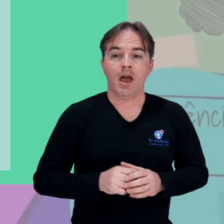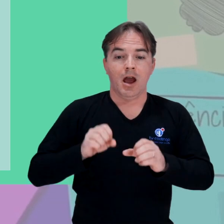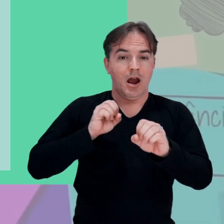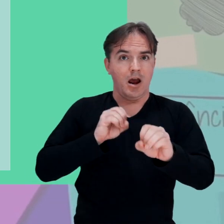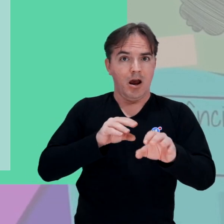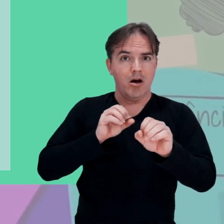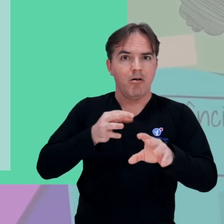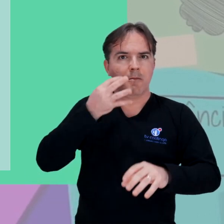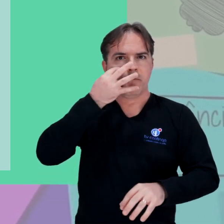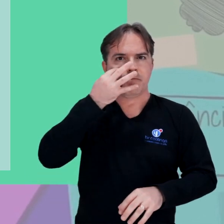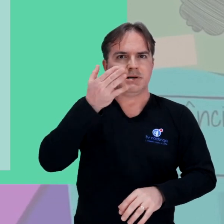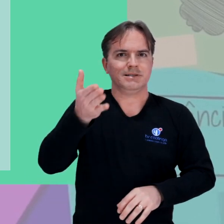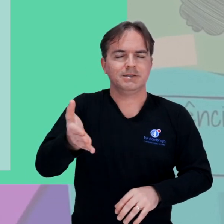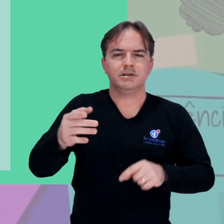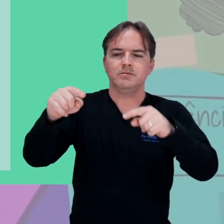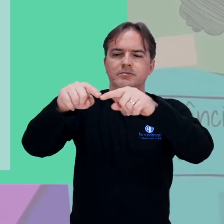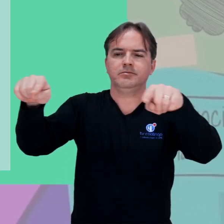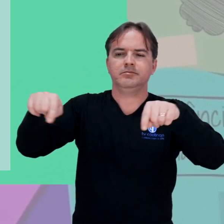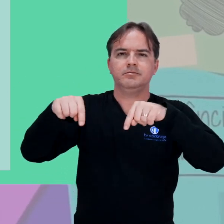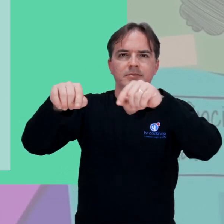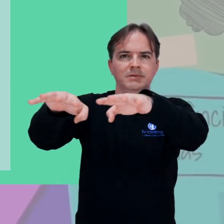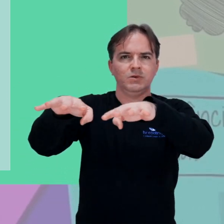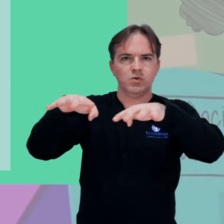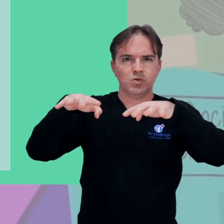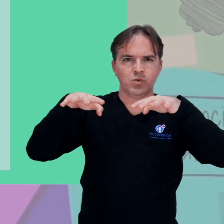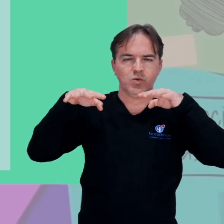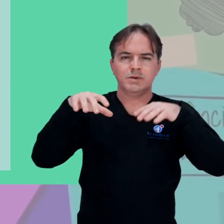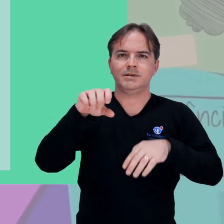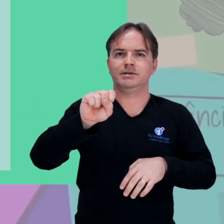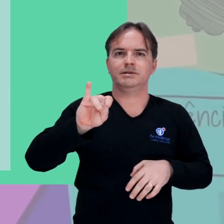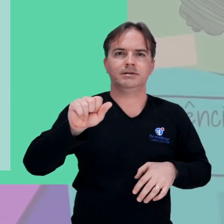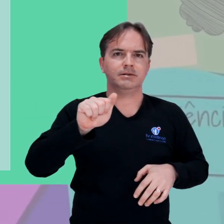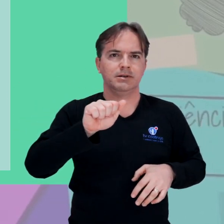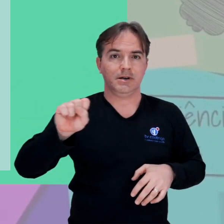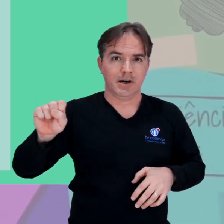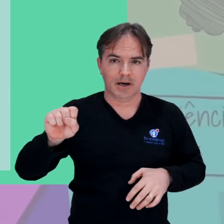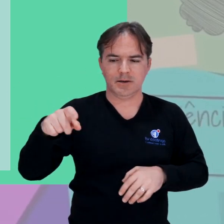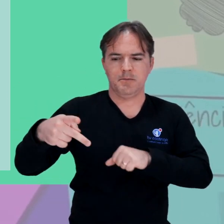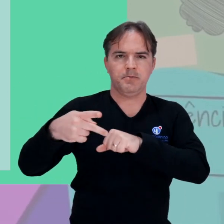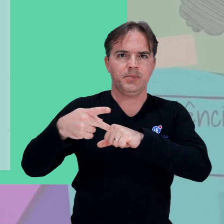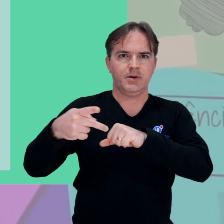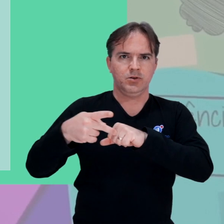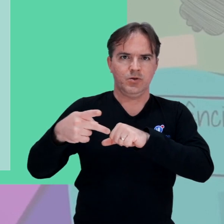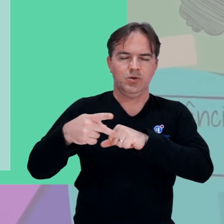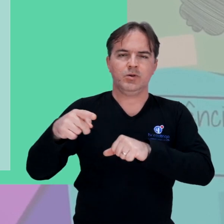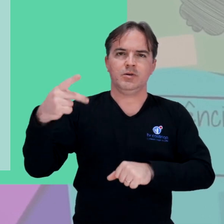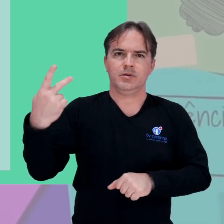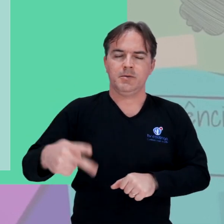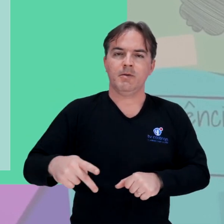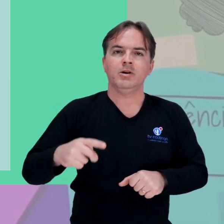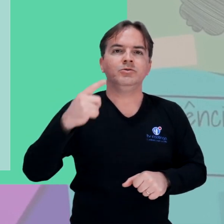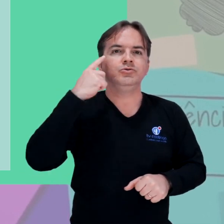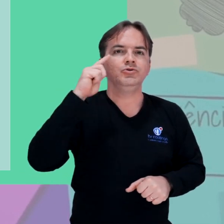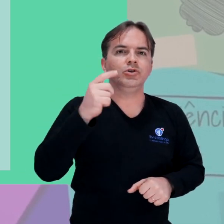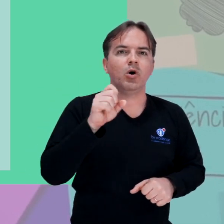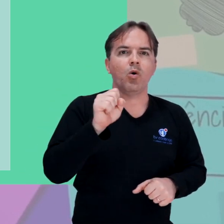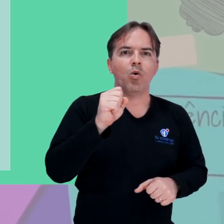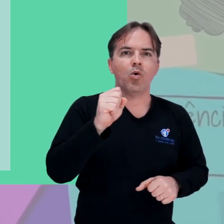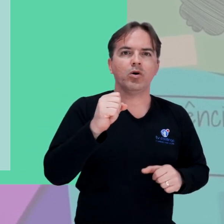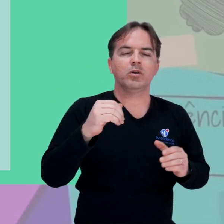no auditório do cias campo sede da instituição no período de 7 a 8 de novembro